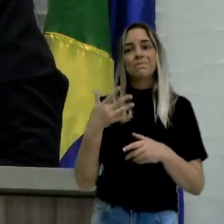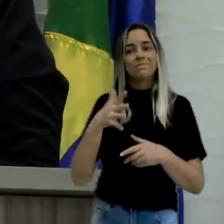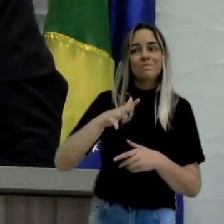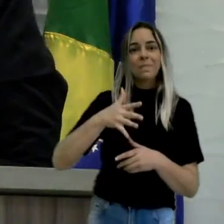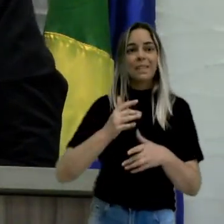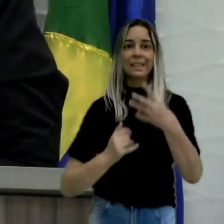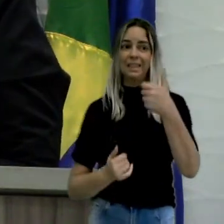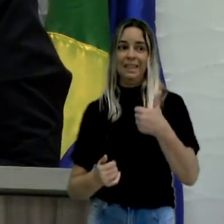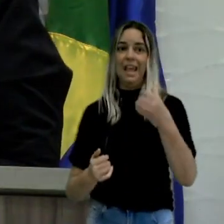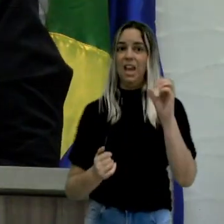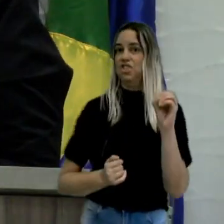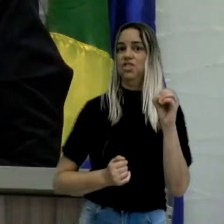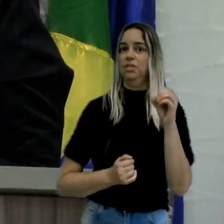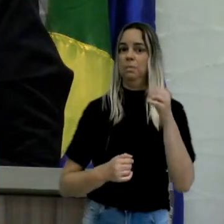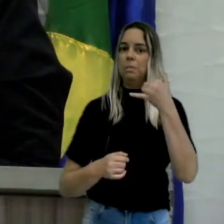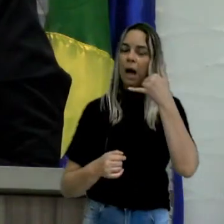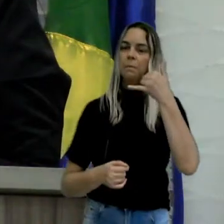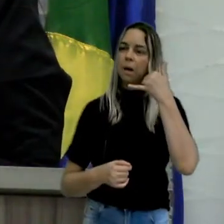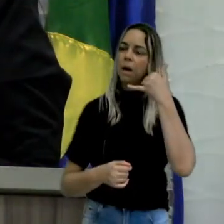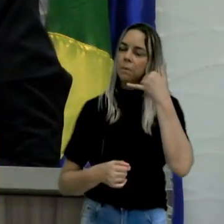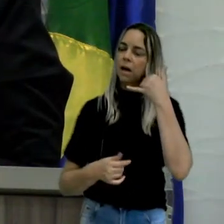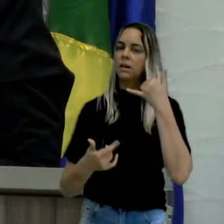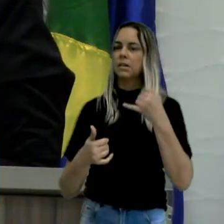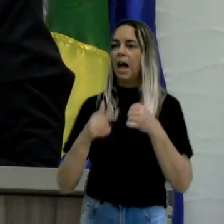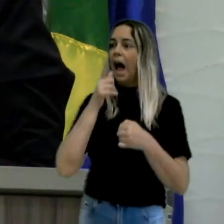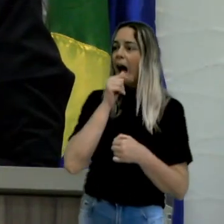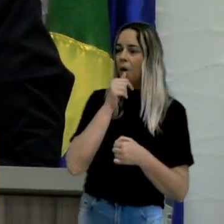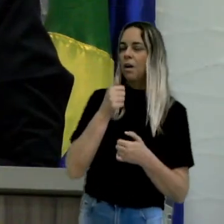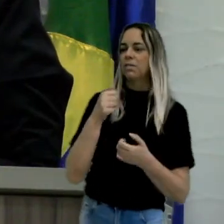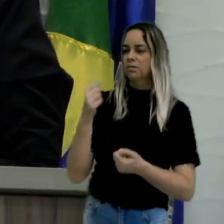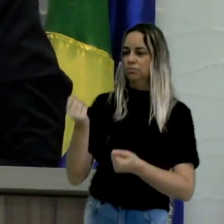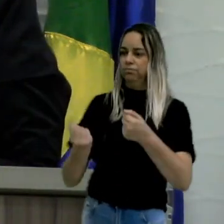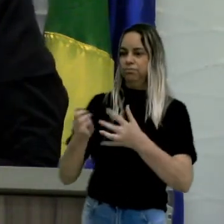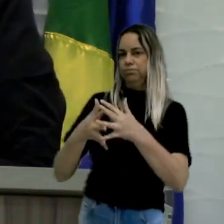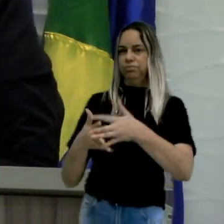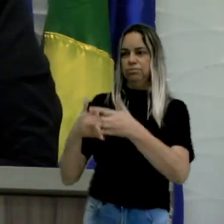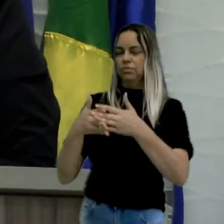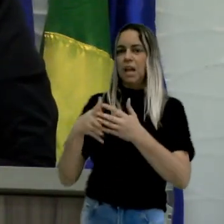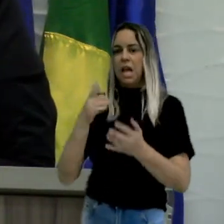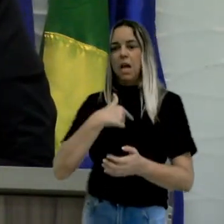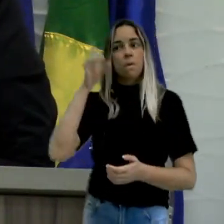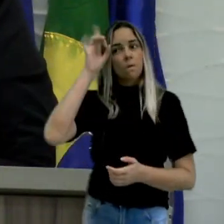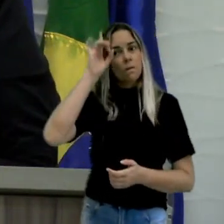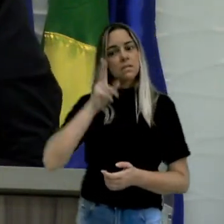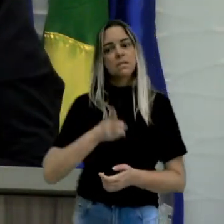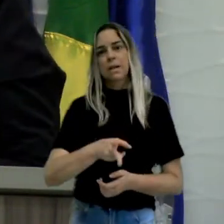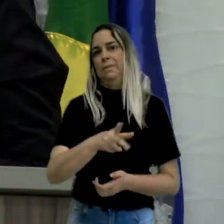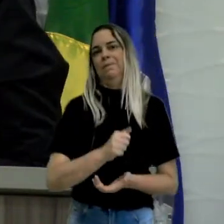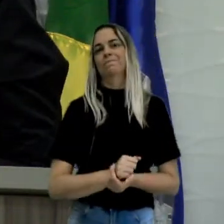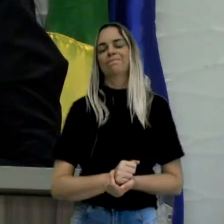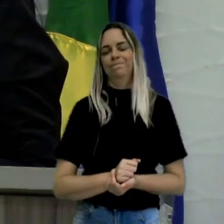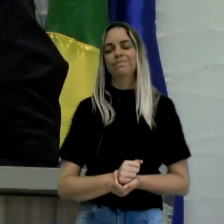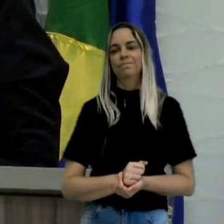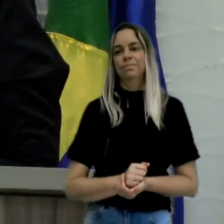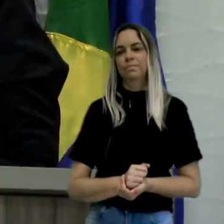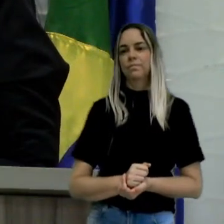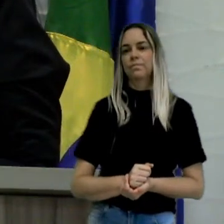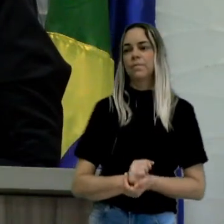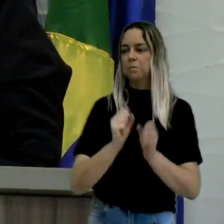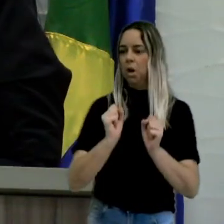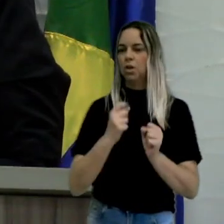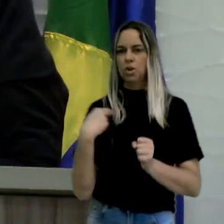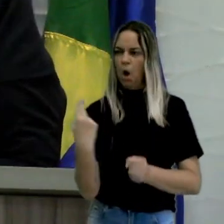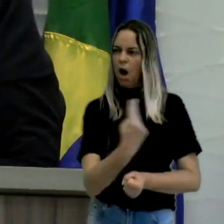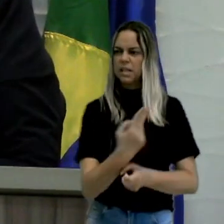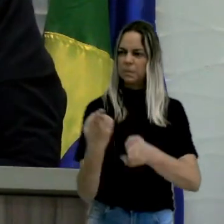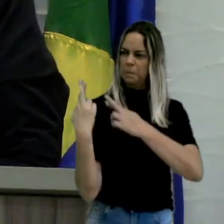Todas as ligações é para água. Tem como mandar um caminhão d'água para mim, porque eu mesmo recebo ligação todos os dias assim. Isso é competência da gente? Não, é